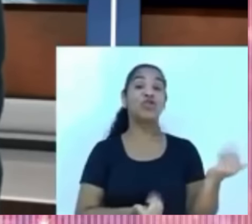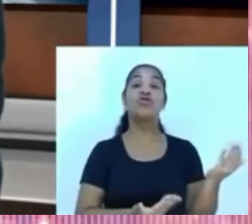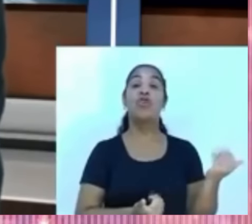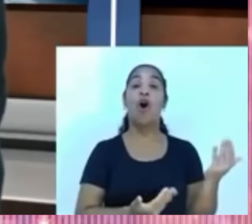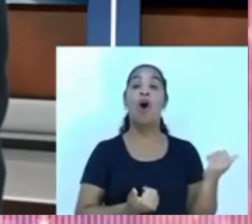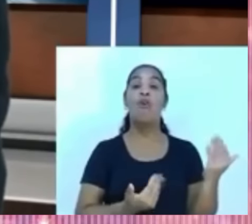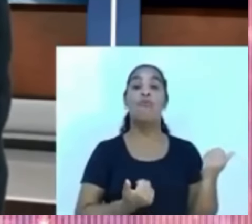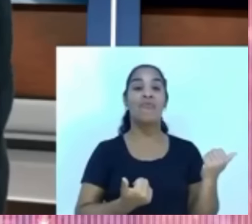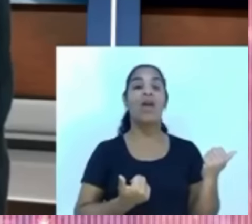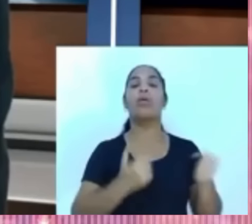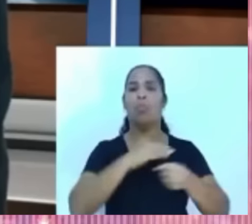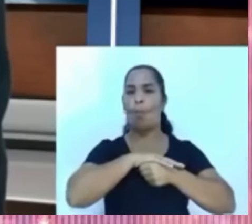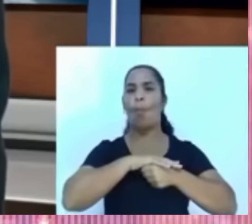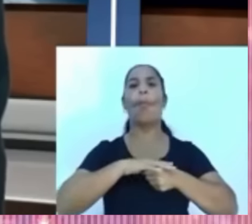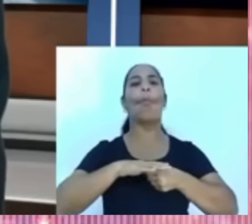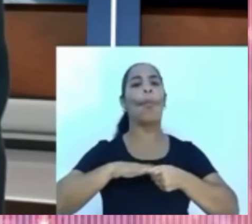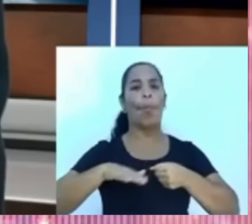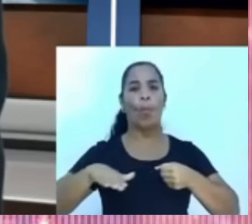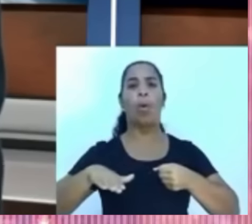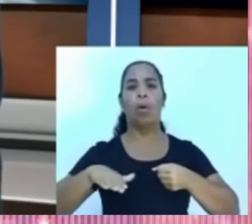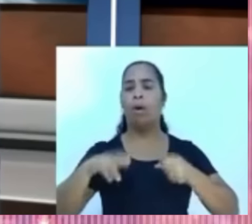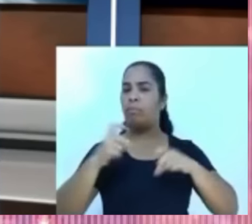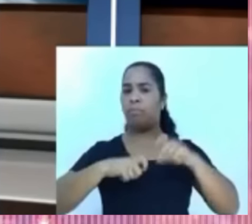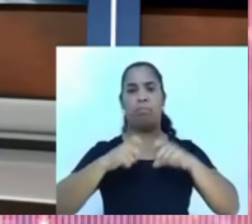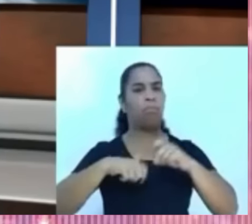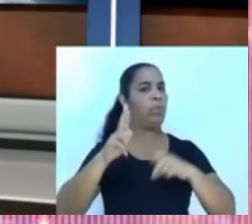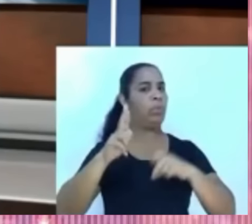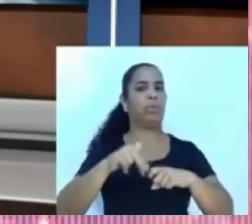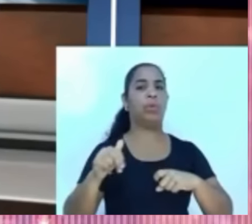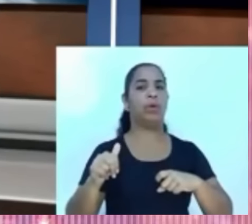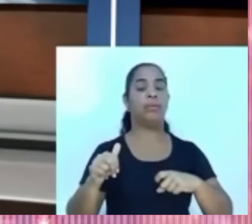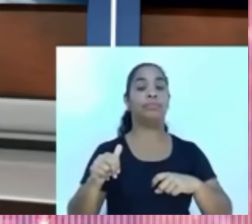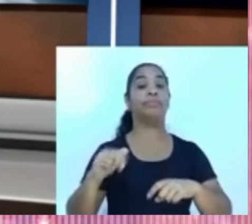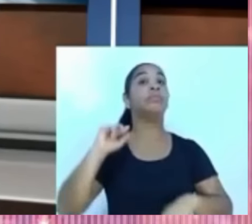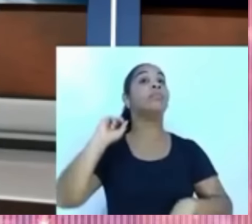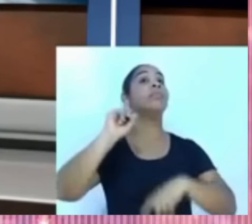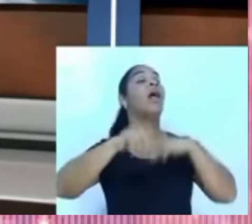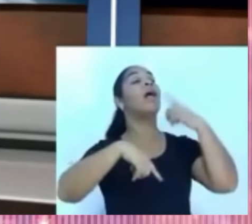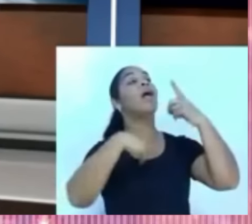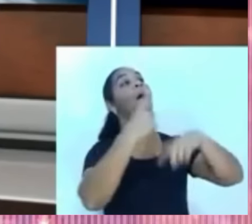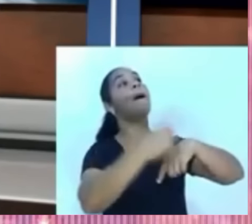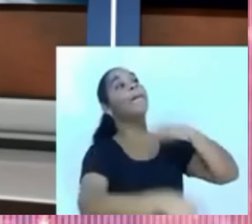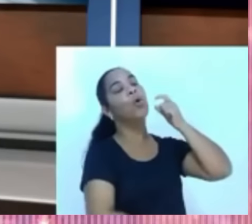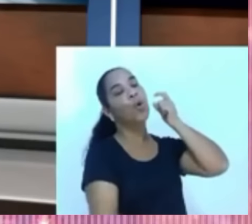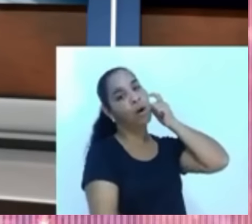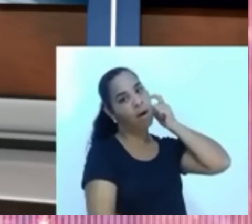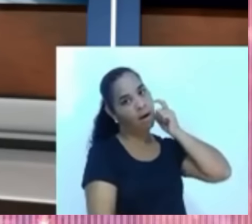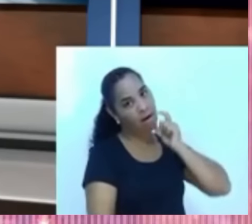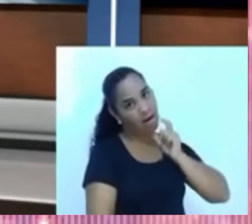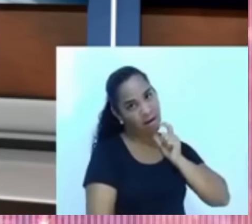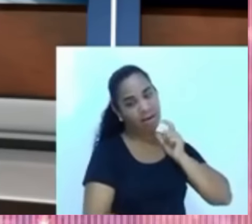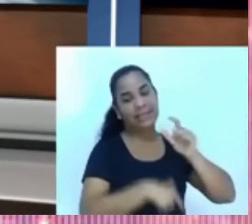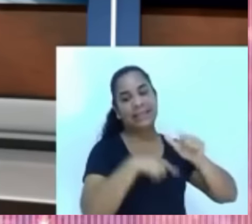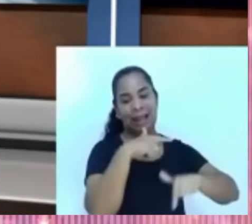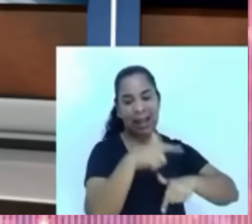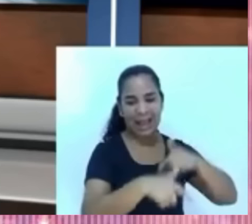Casto Allan Kardec mais tard dentro da sua dignidade trabalha dia e